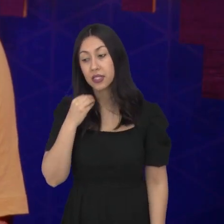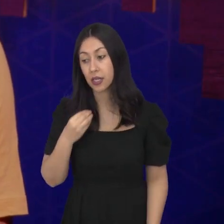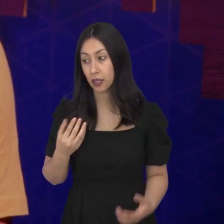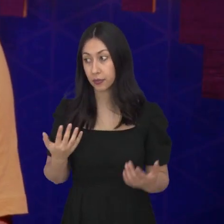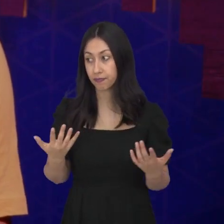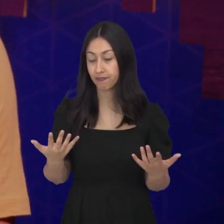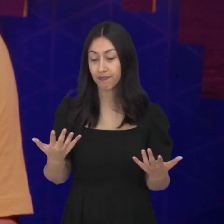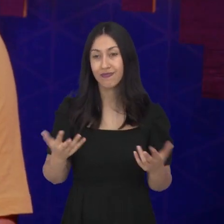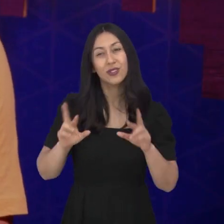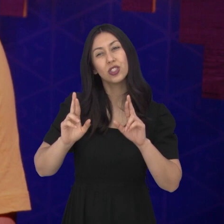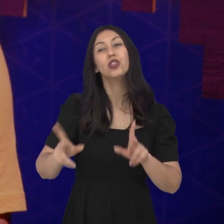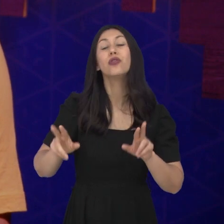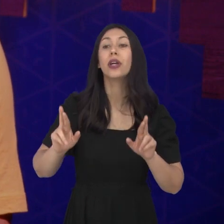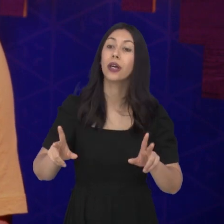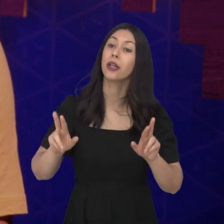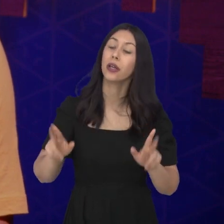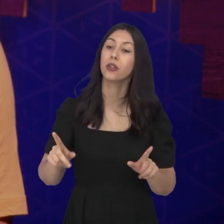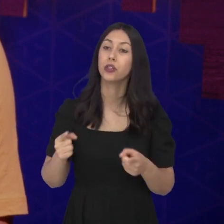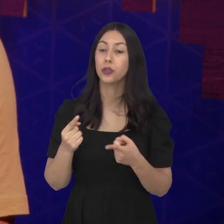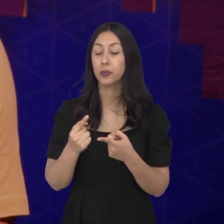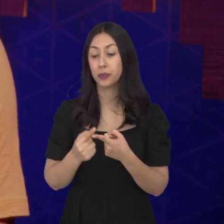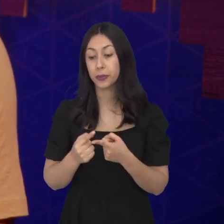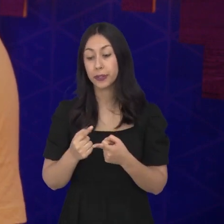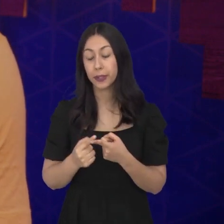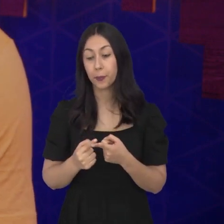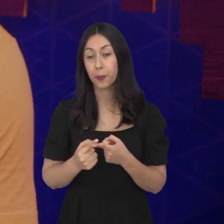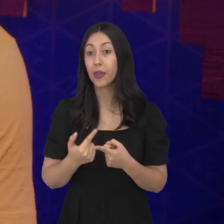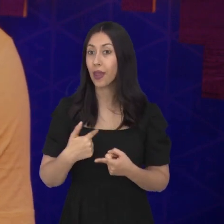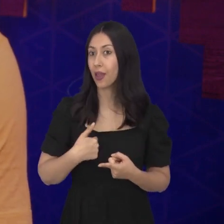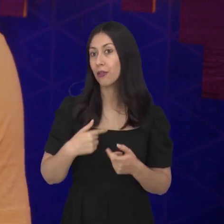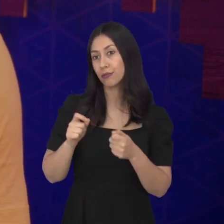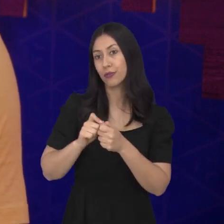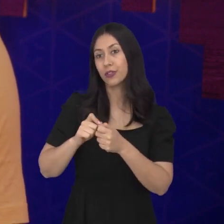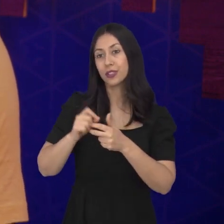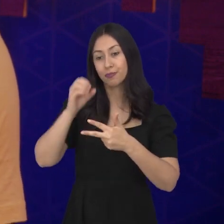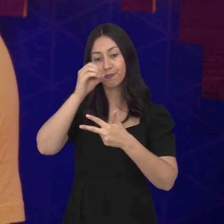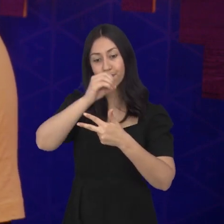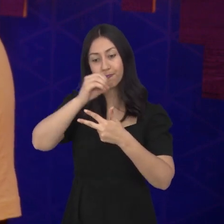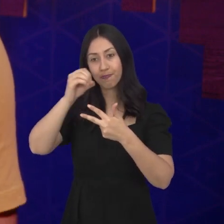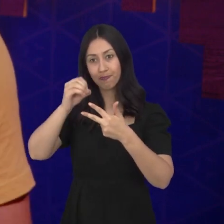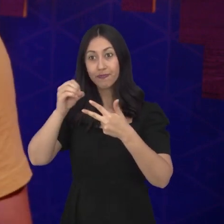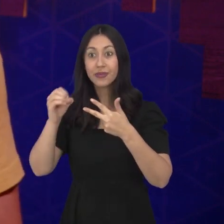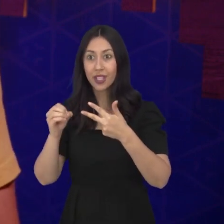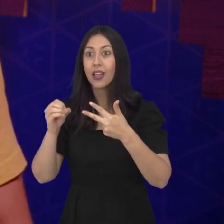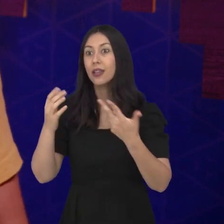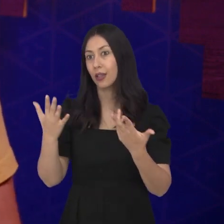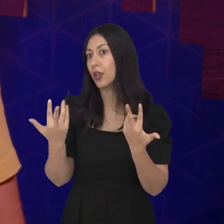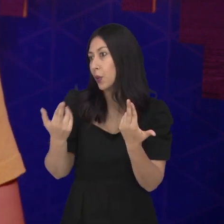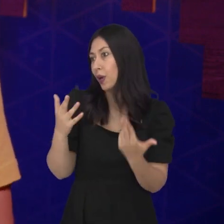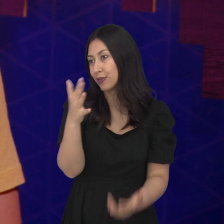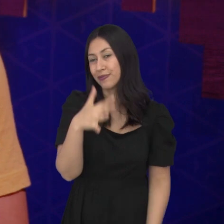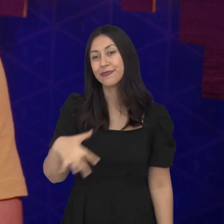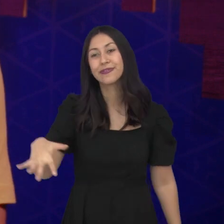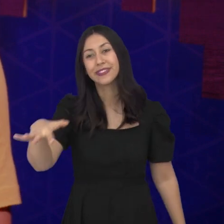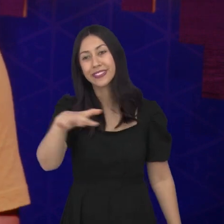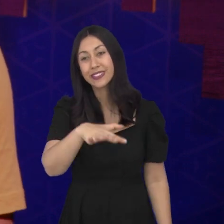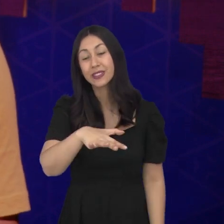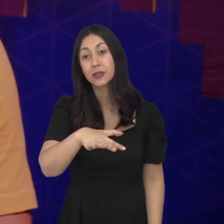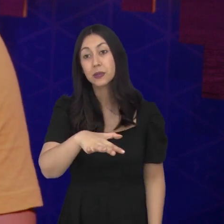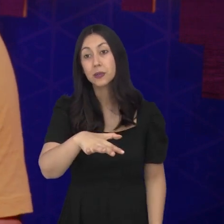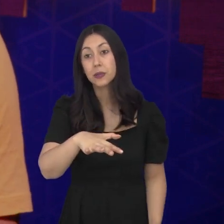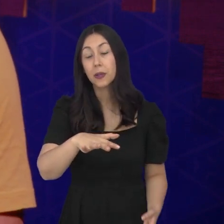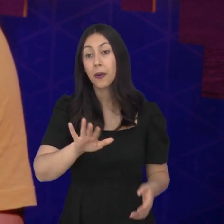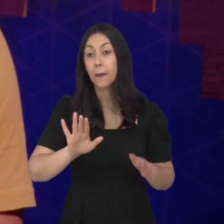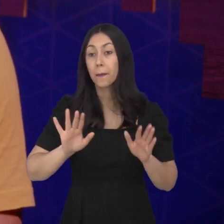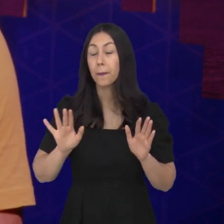vestibular foi diferente, assim, porque eu fiz o Enem, lógico, todo mundo aí quase faz o